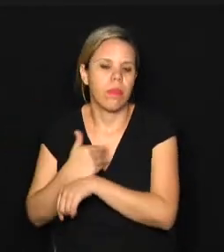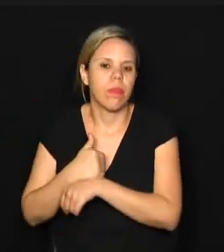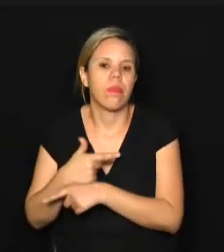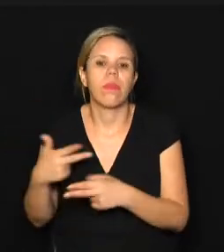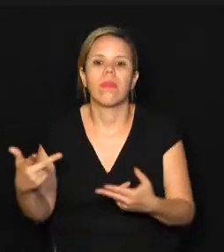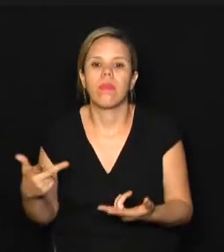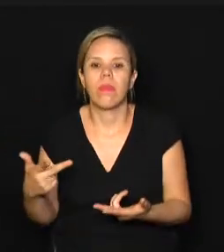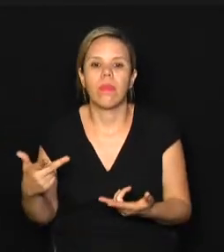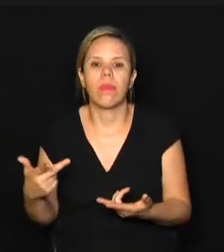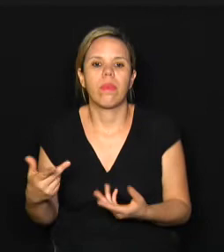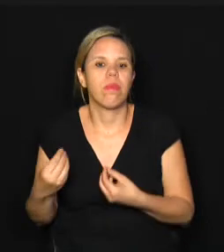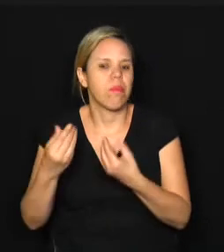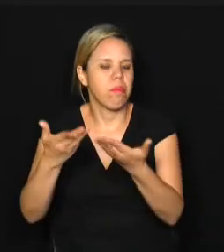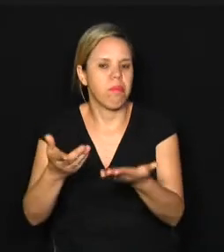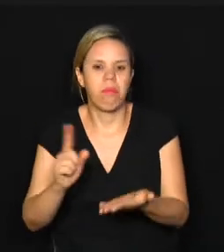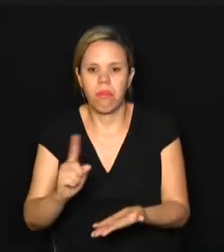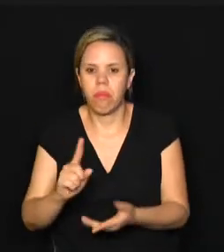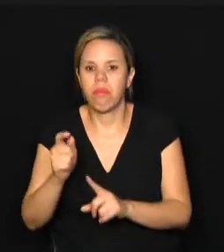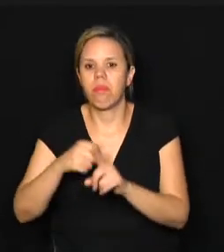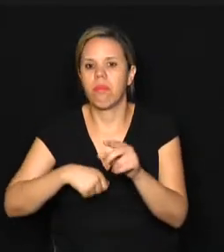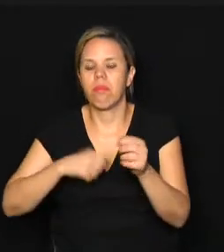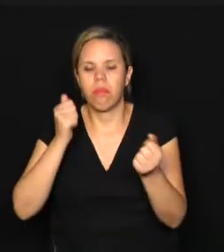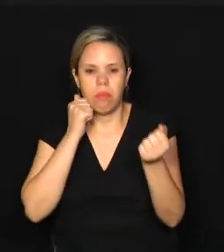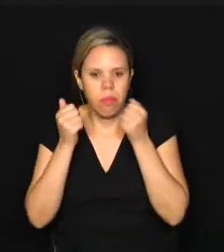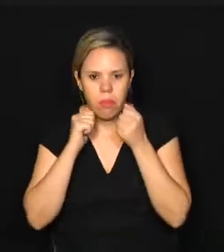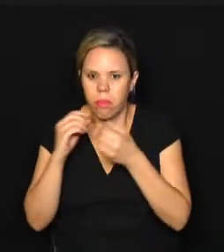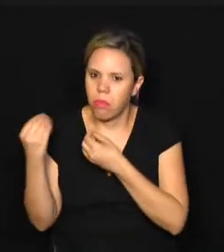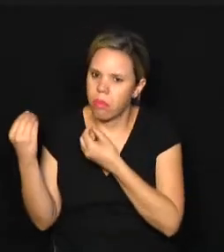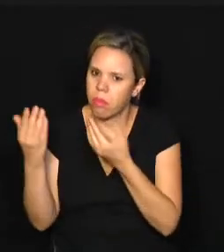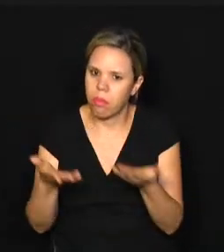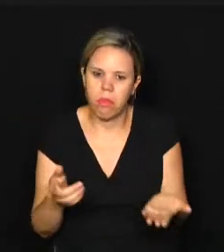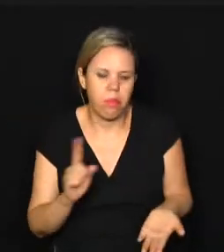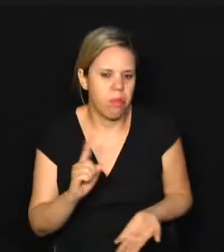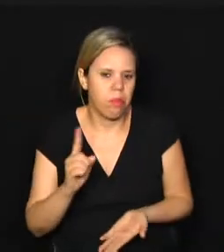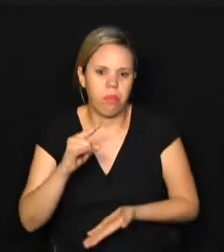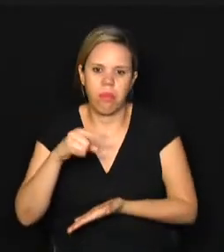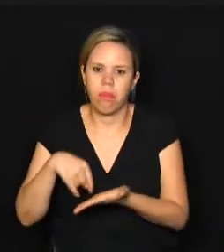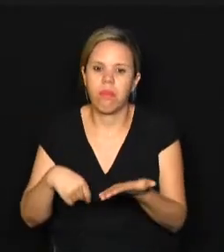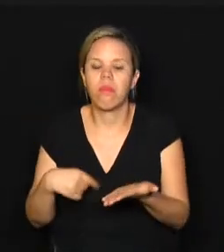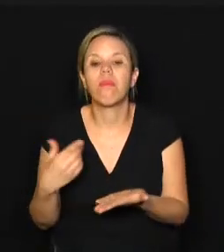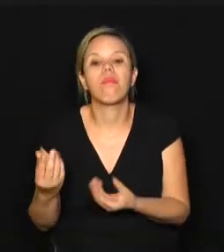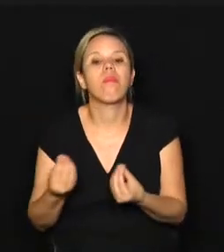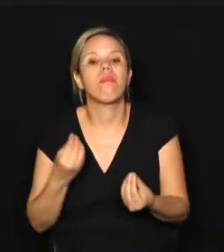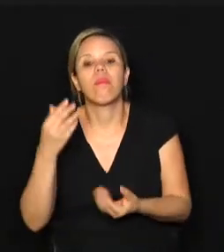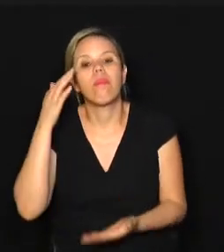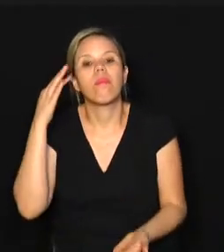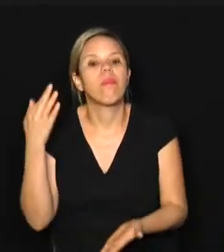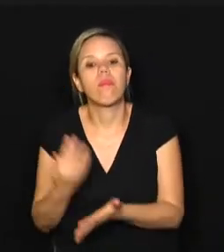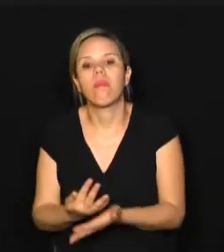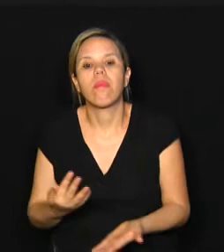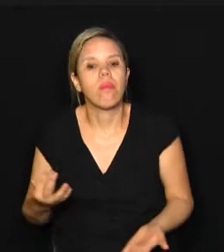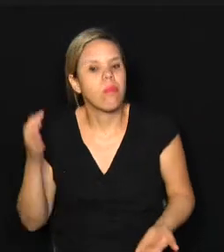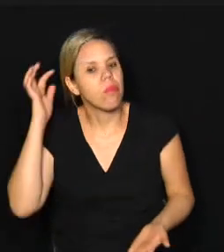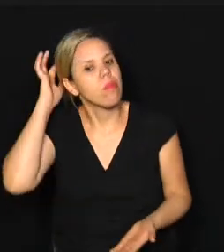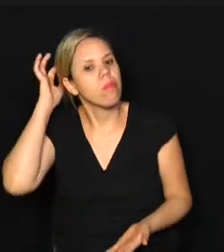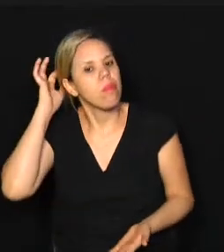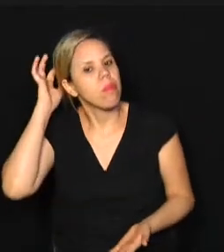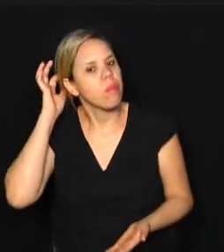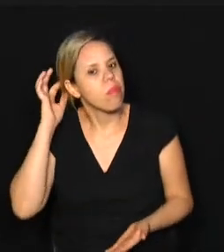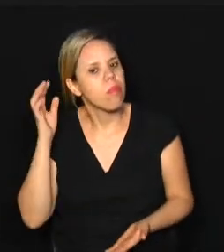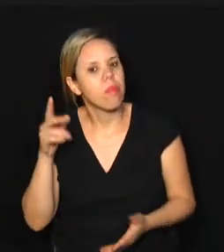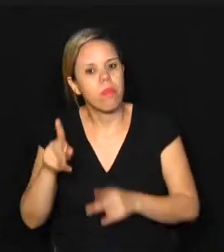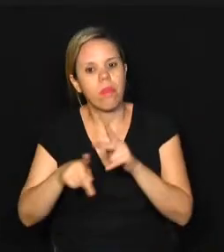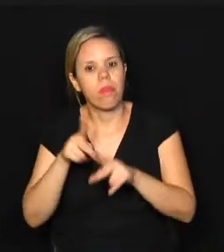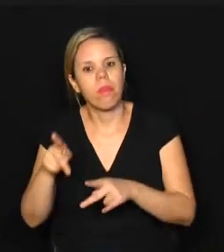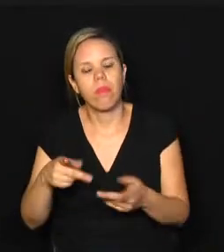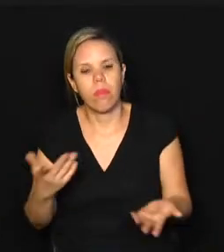não entregaram, prometeram de novo em julho, não me entregaram. Não tem como a gente confiar nesse tipo de gente